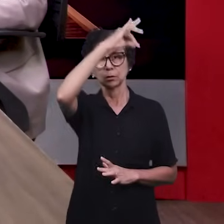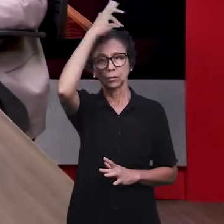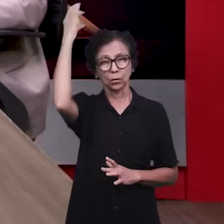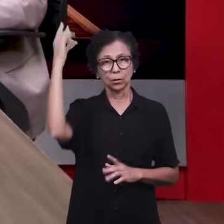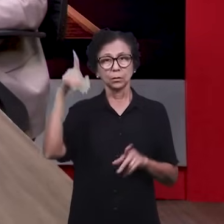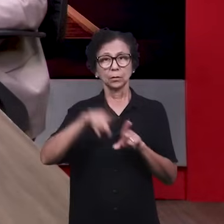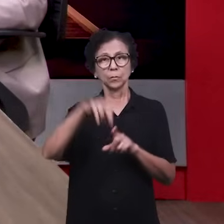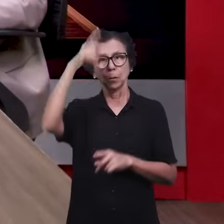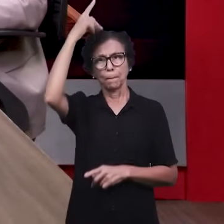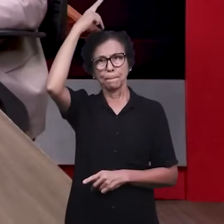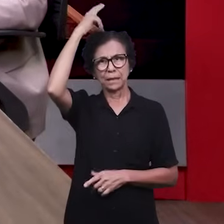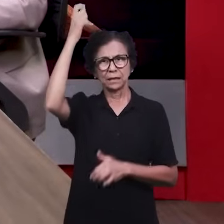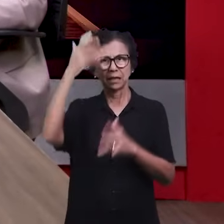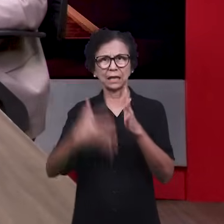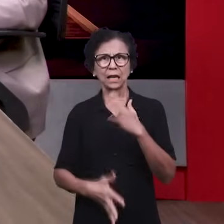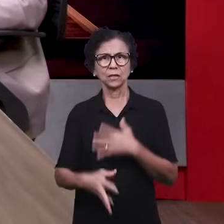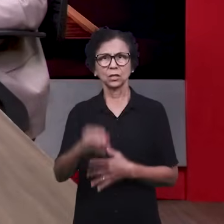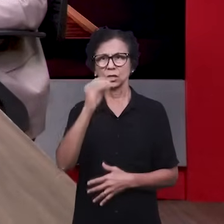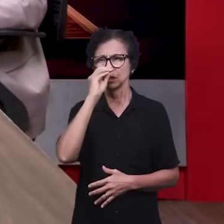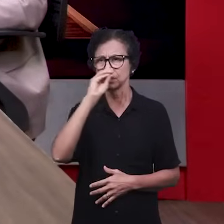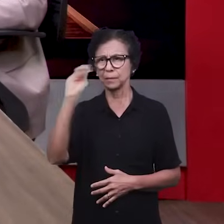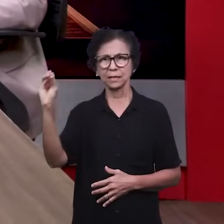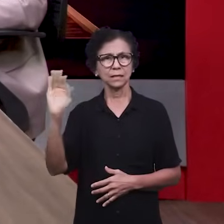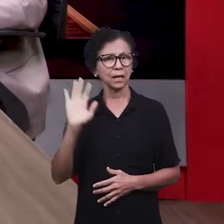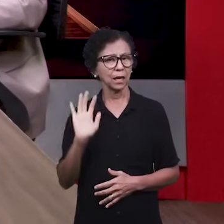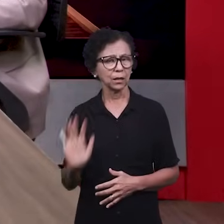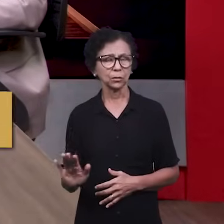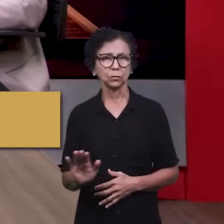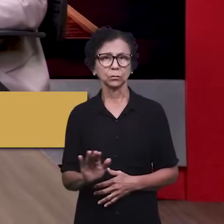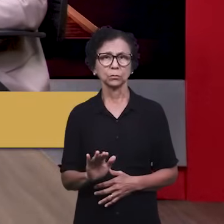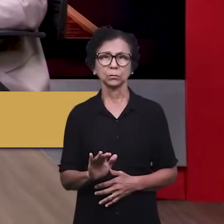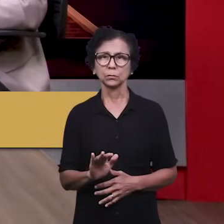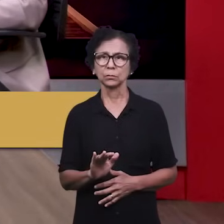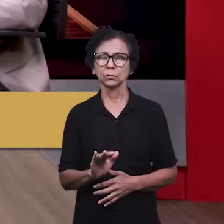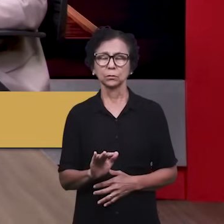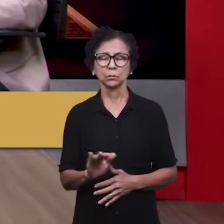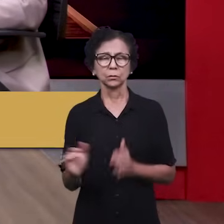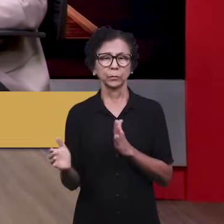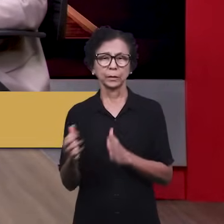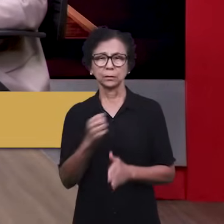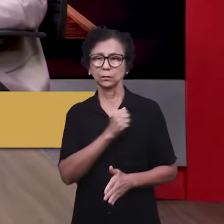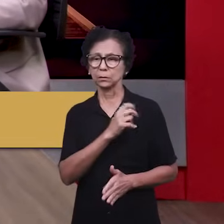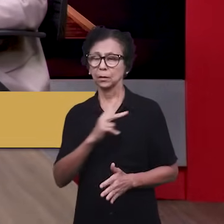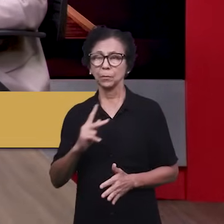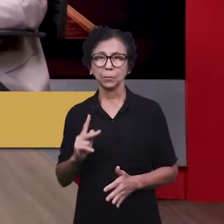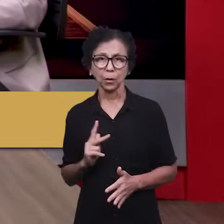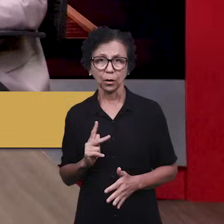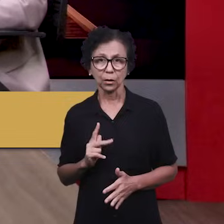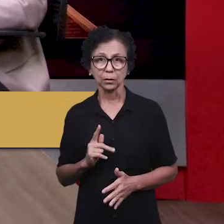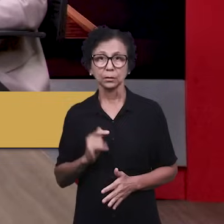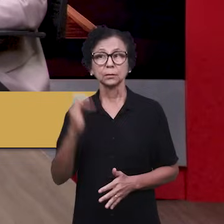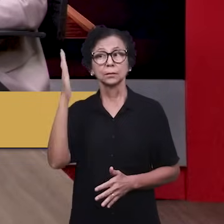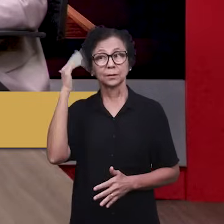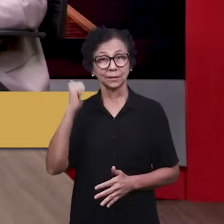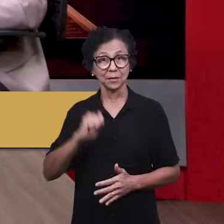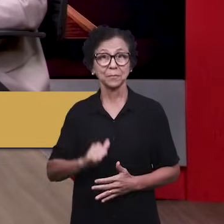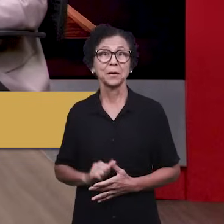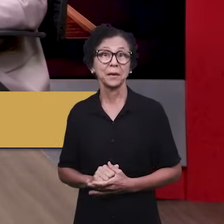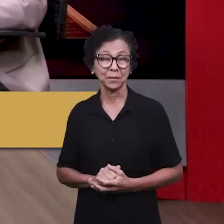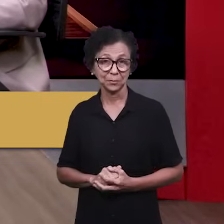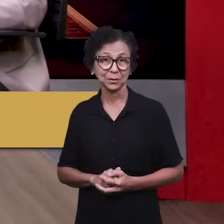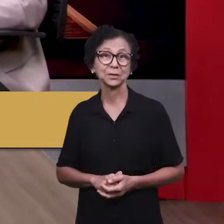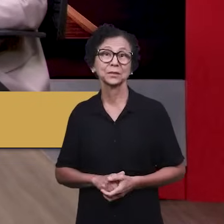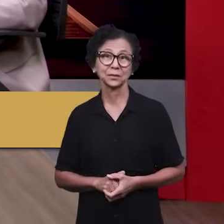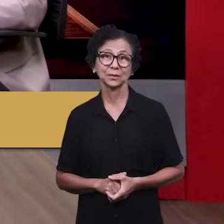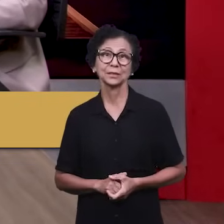do Pentecostes, ficou relegado à igreja do primeiro século, aos apóstolos. E, na verdade, nós sabemos que, ainda hoje,